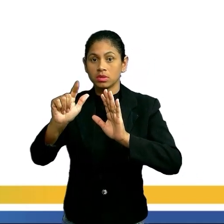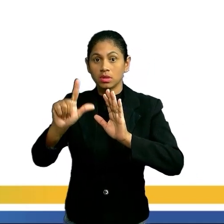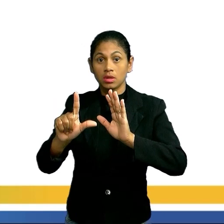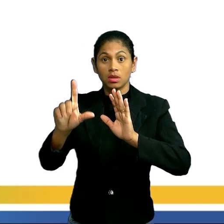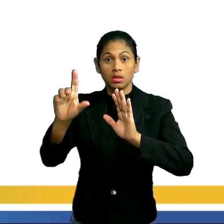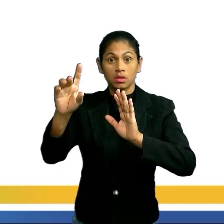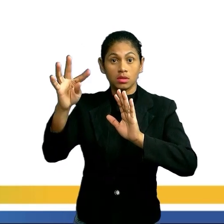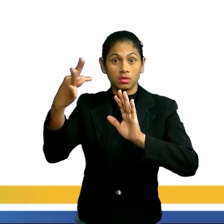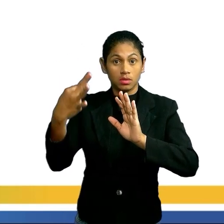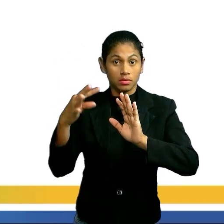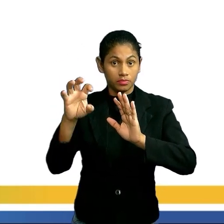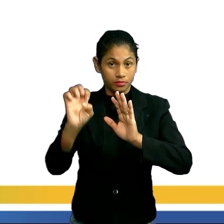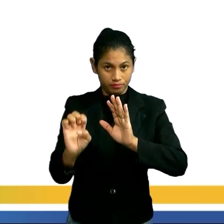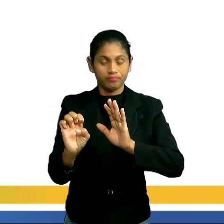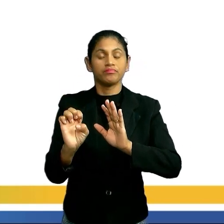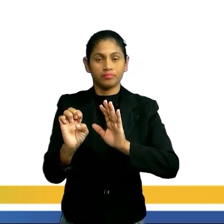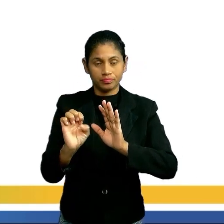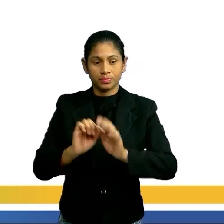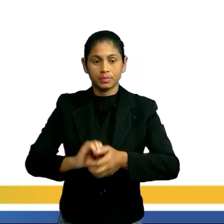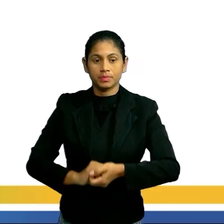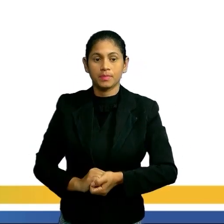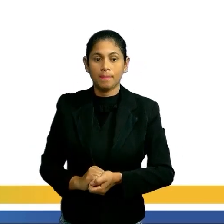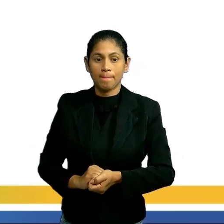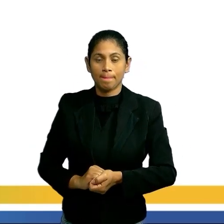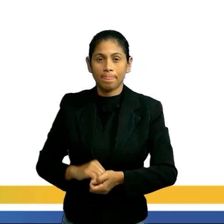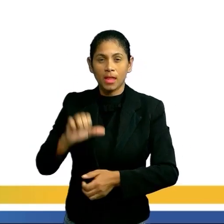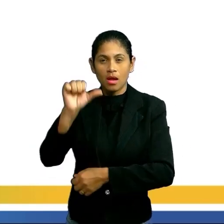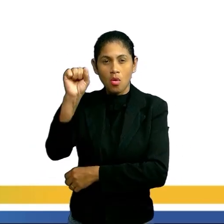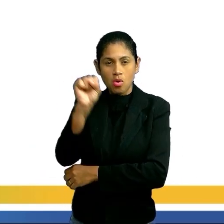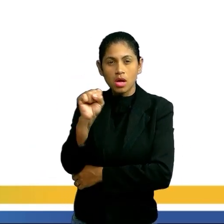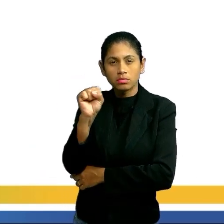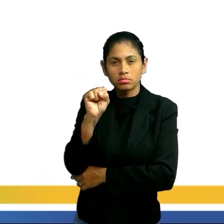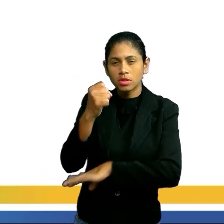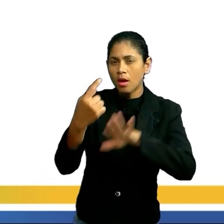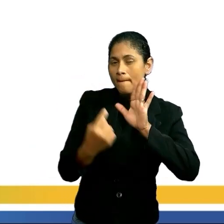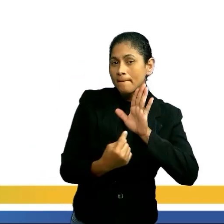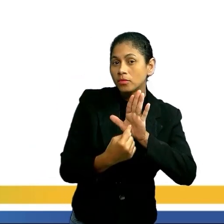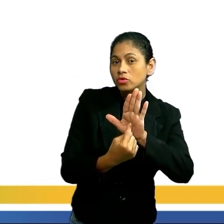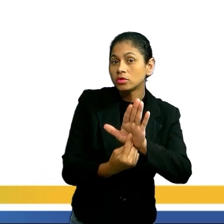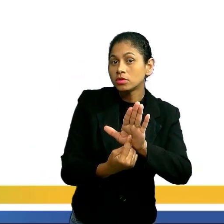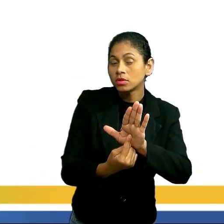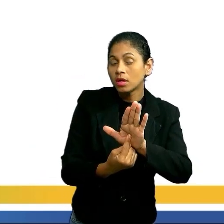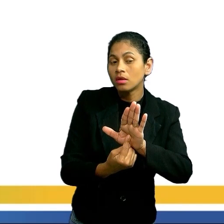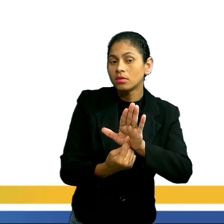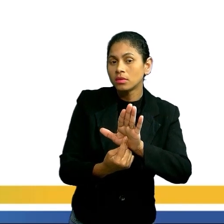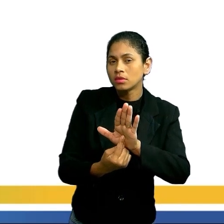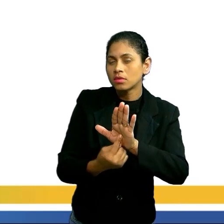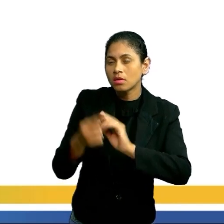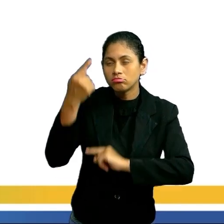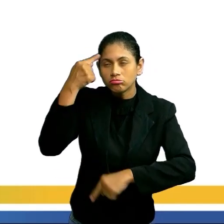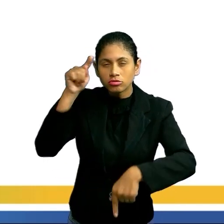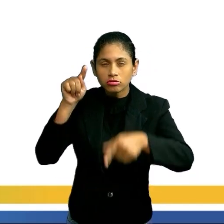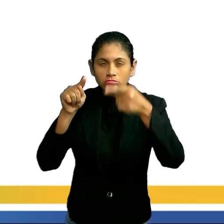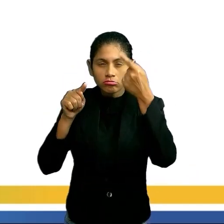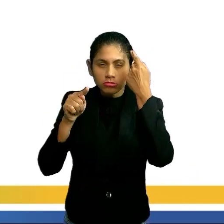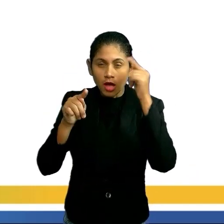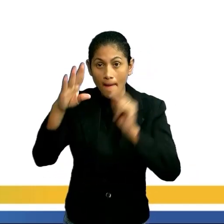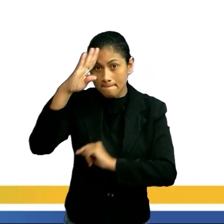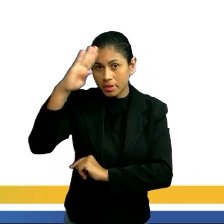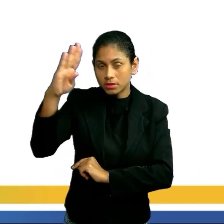S tinha um significado. A sigla se representava justamente as ideias principais dele: